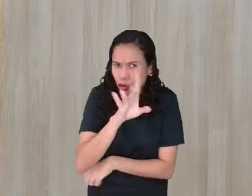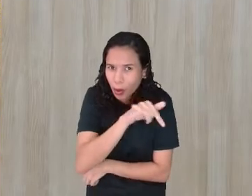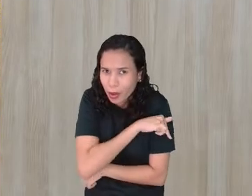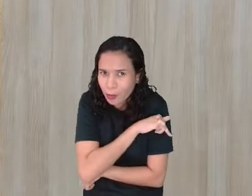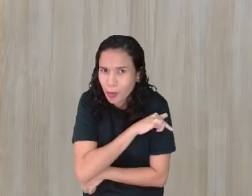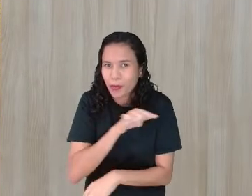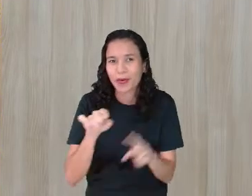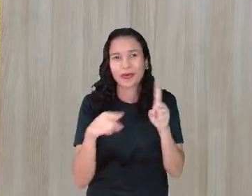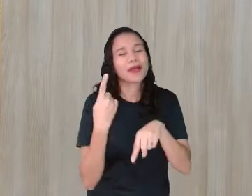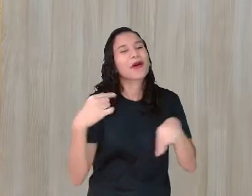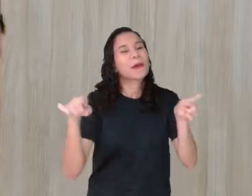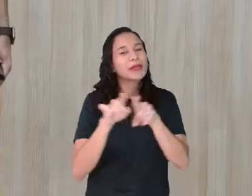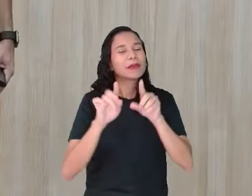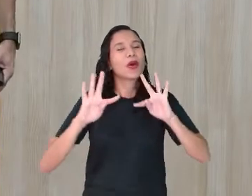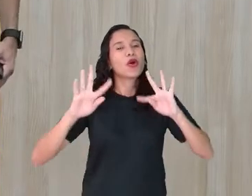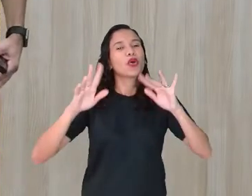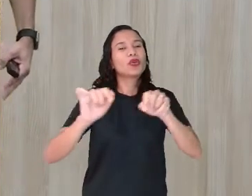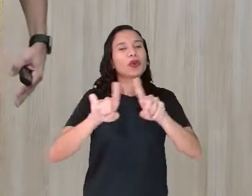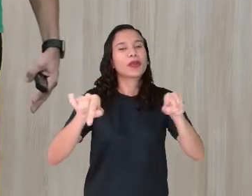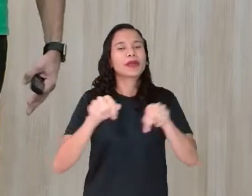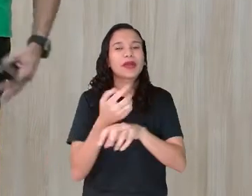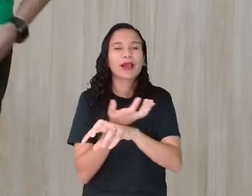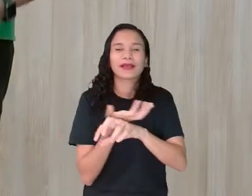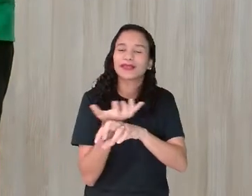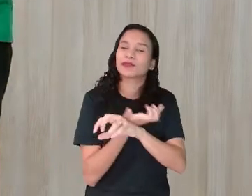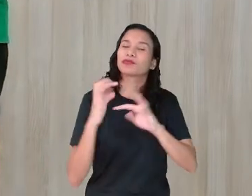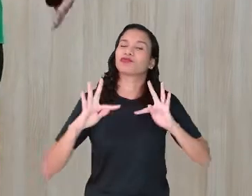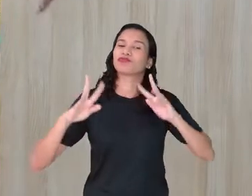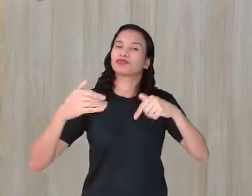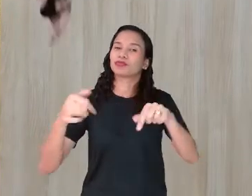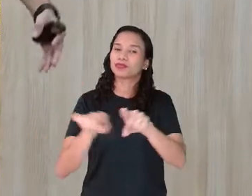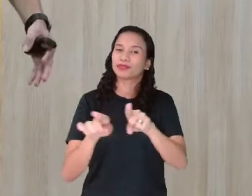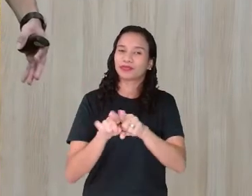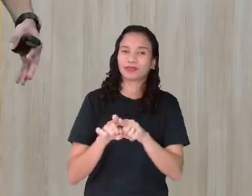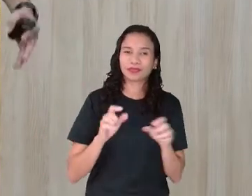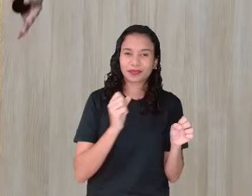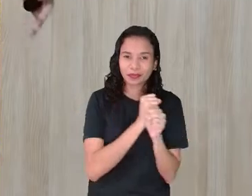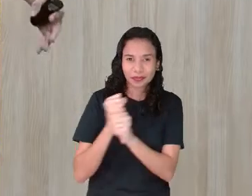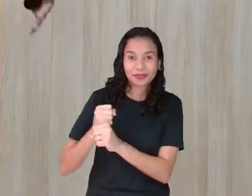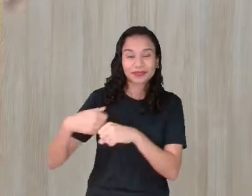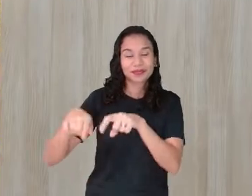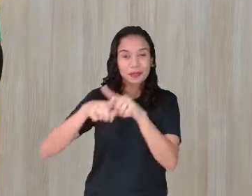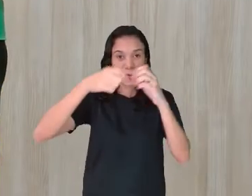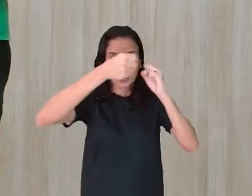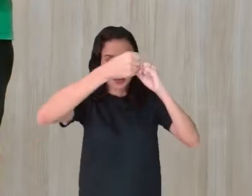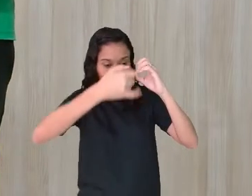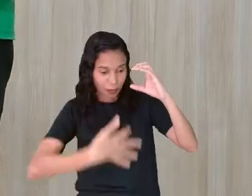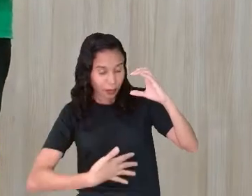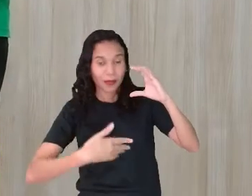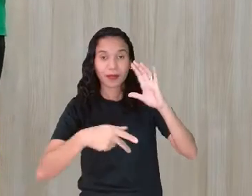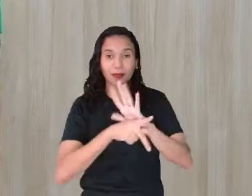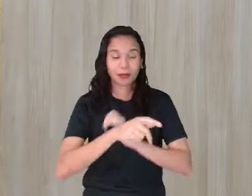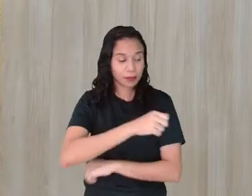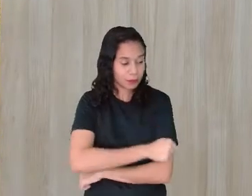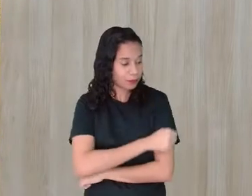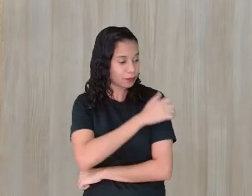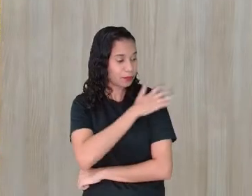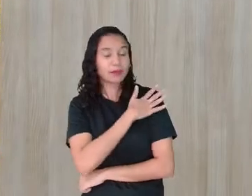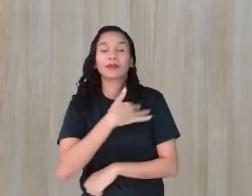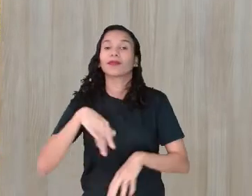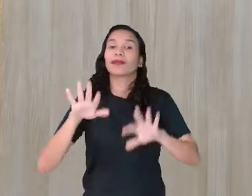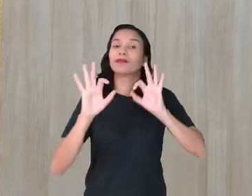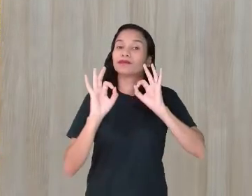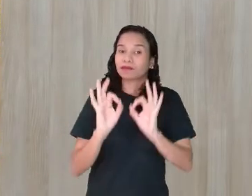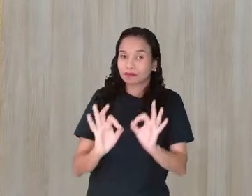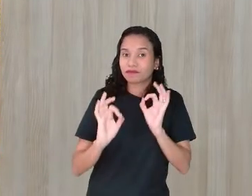ano, mas também como todas as outras disciplinas e todos os anos também, certo? Do ensino fundamental, tá bom?